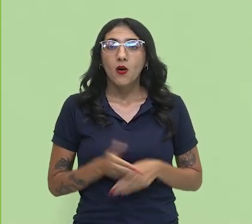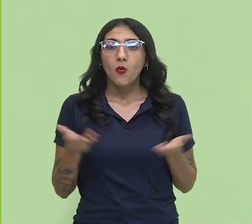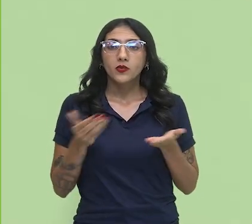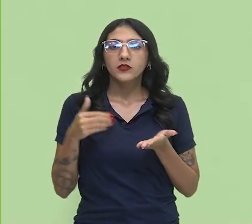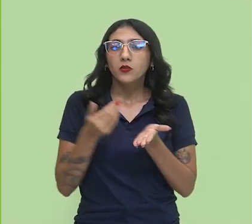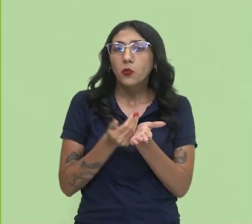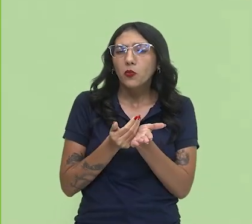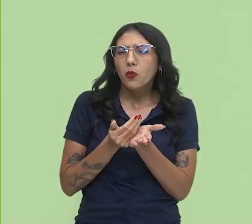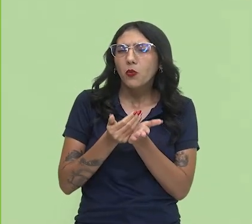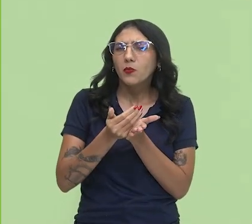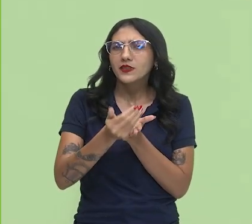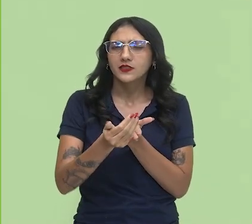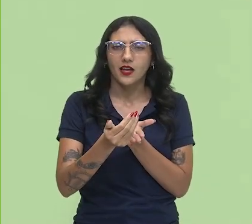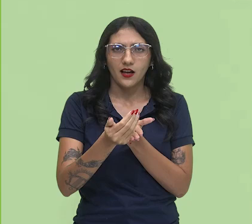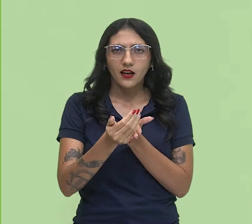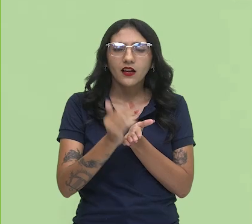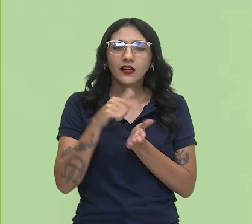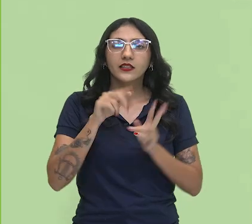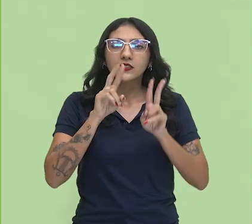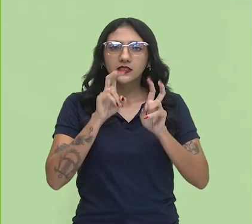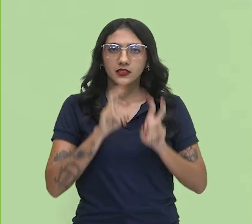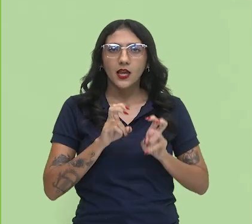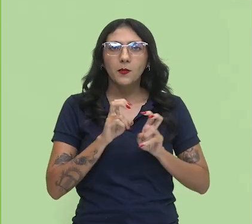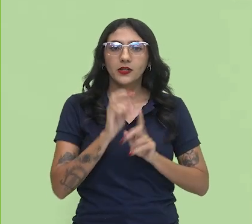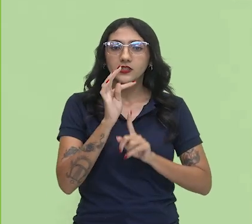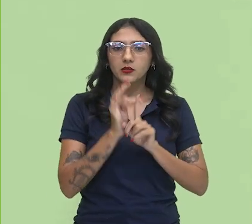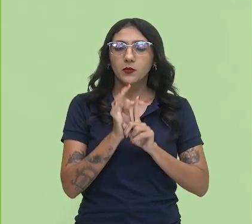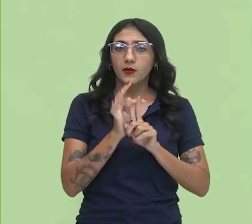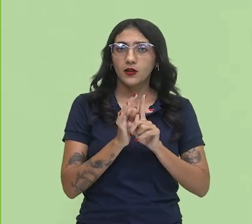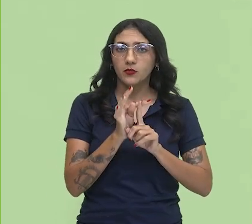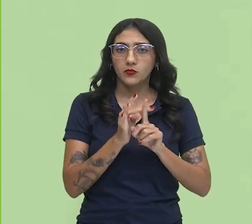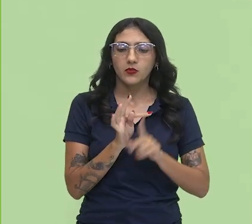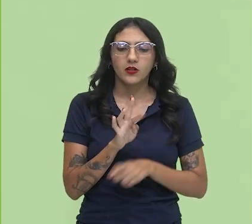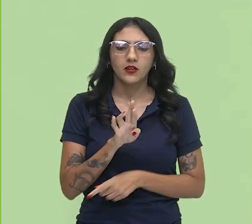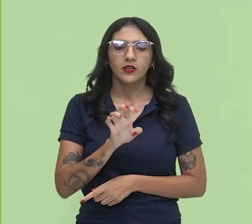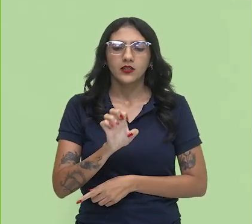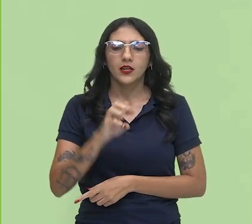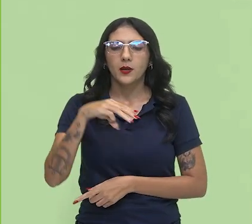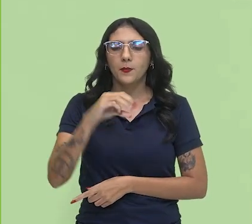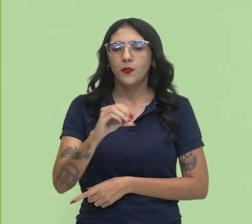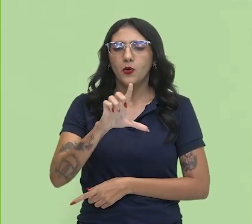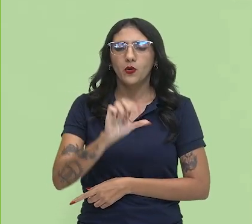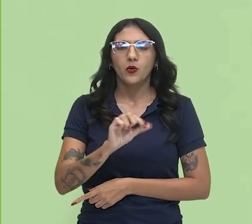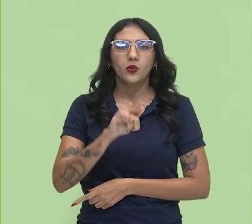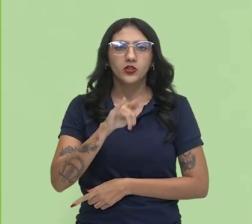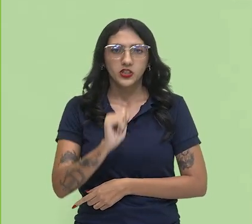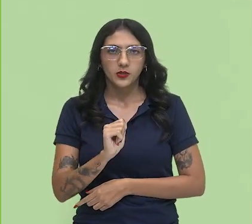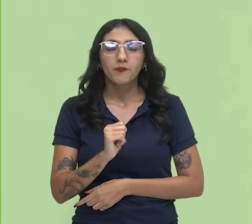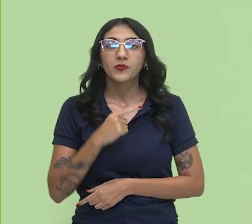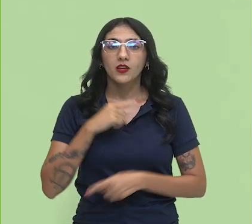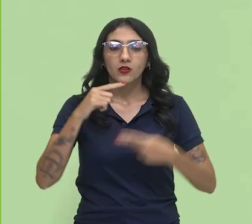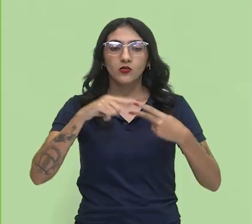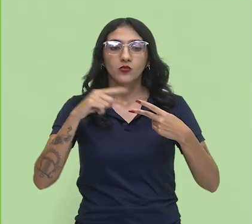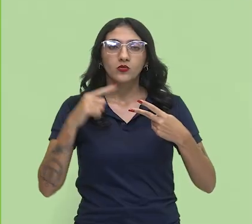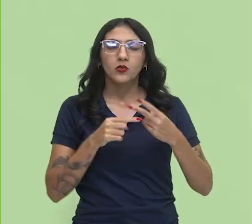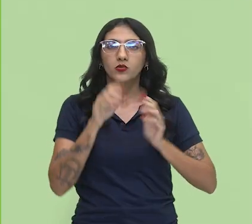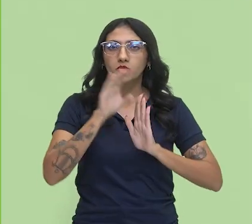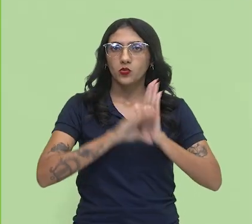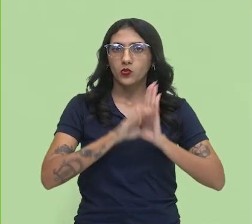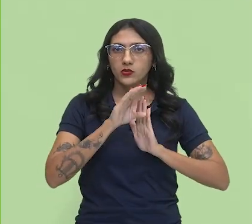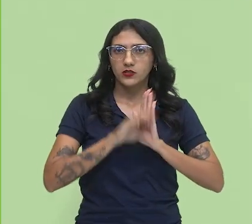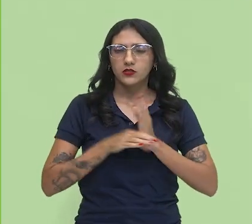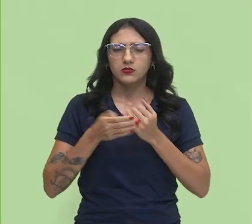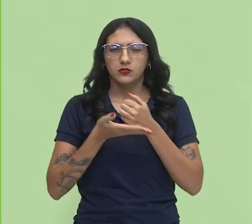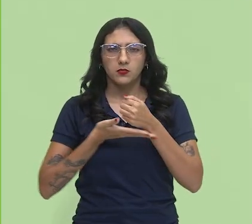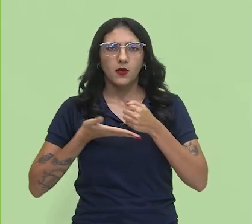com introdução à termologia. E aí, pessoal, tem dois conceitos básicos da